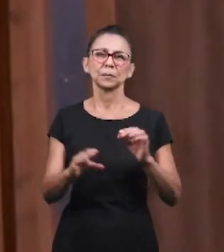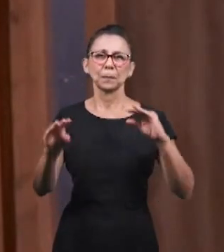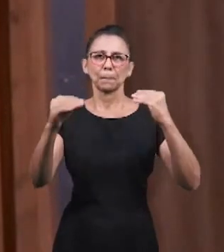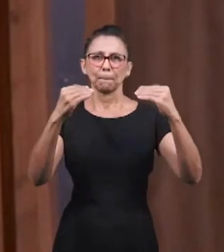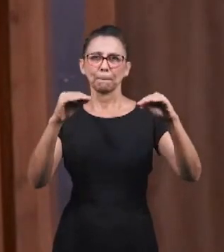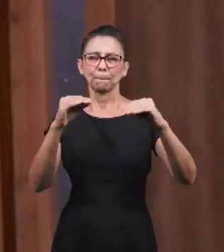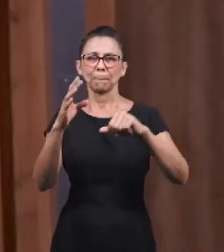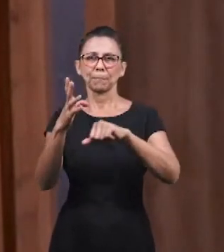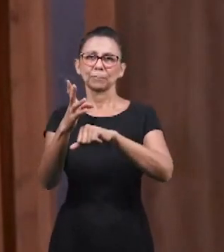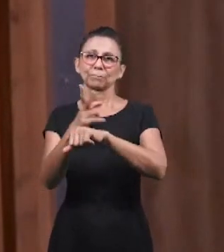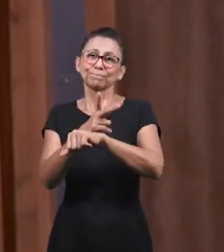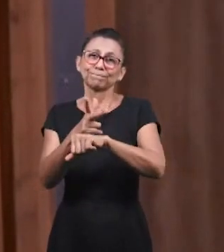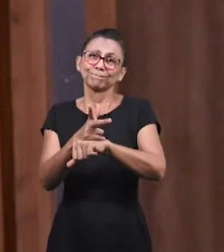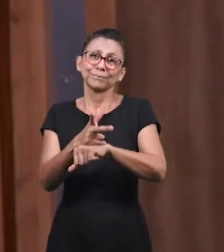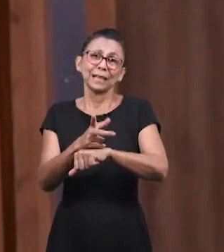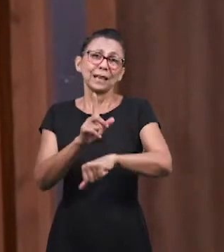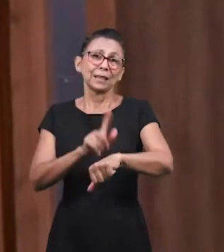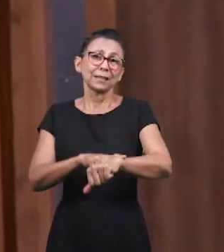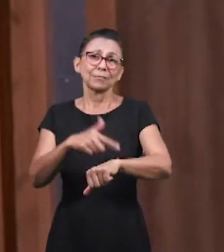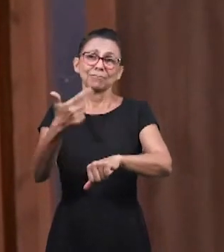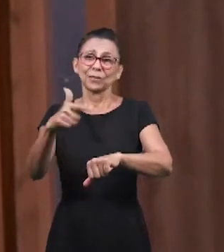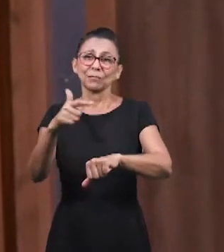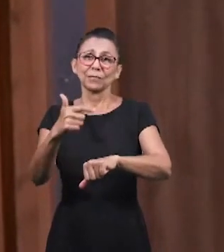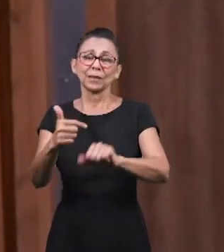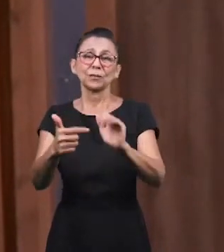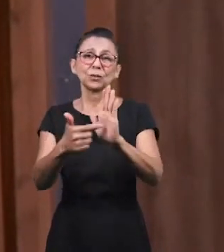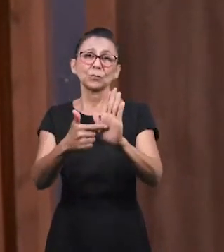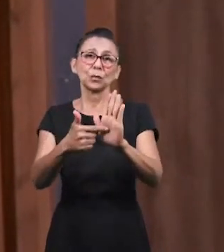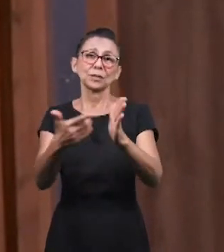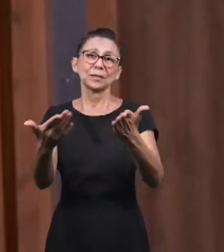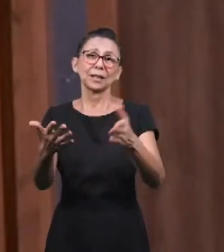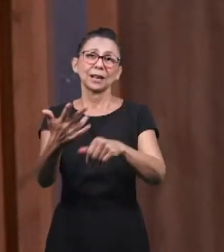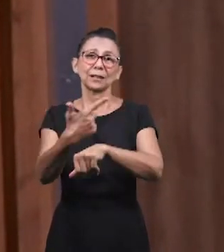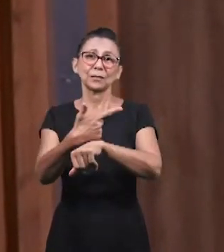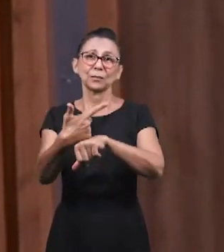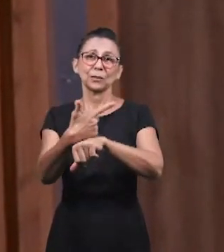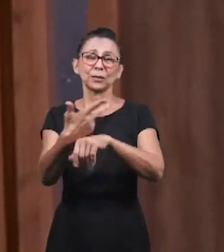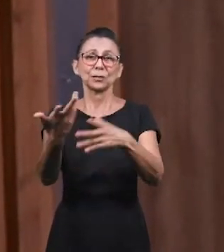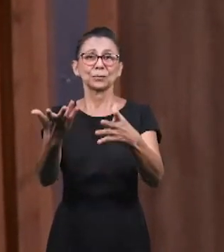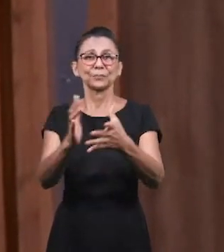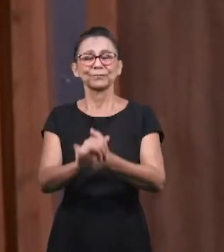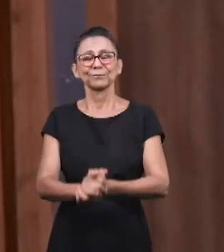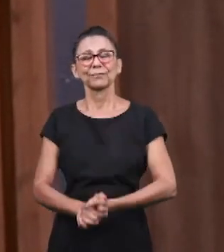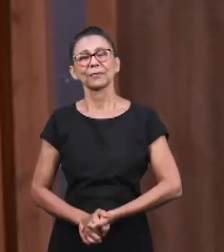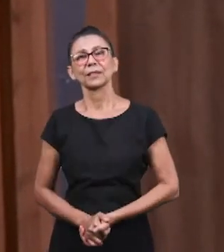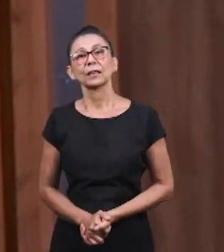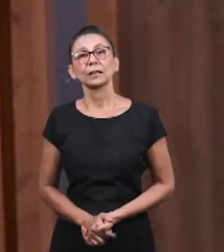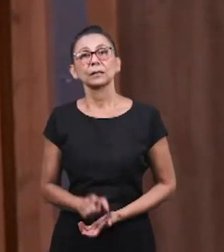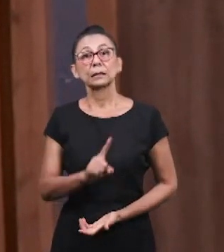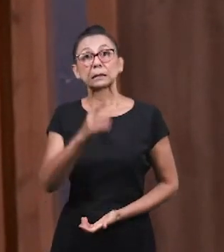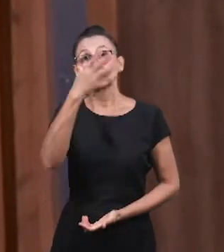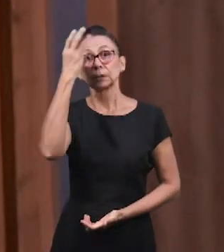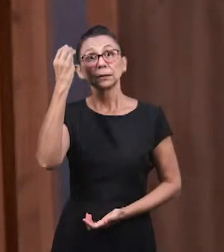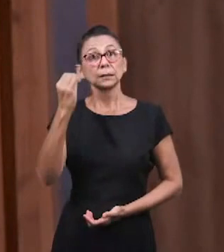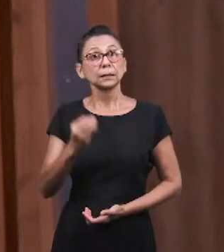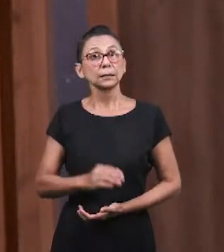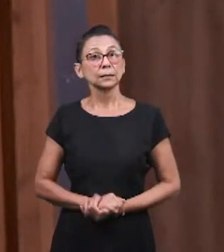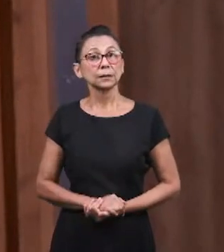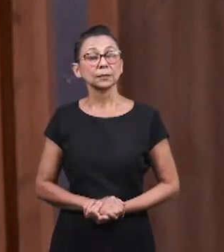do envio dos vídeos. Nem todos pudemos apresentar por causa do nosso curto espaço de tempo. Não esqueçam também que daqui a pouco, às